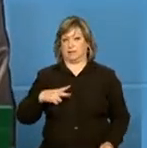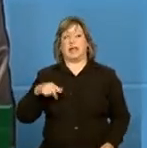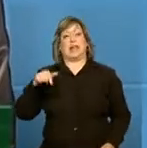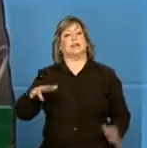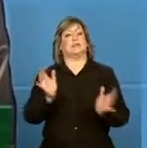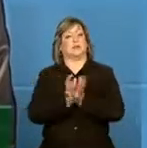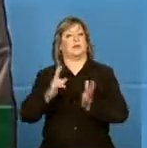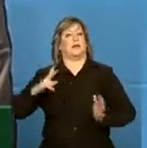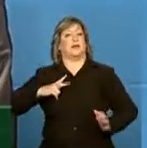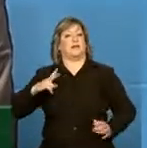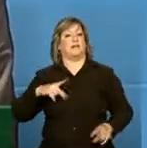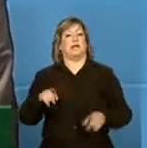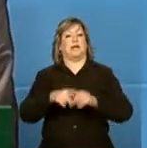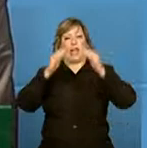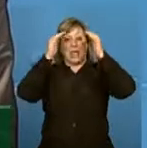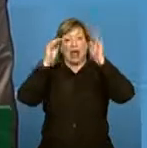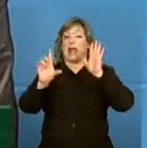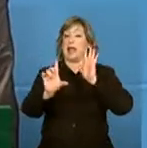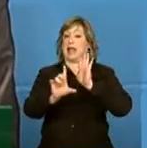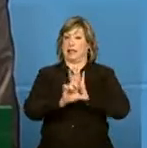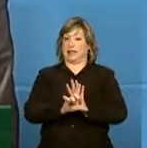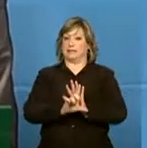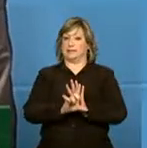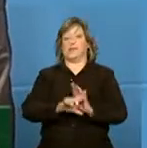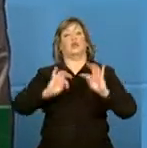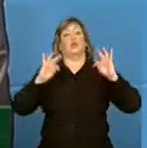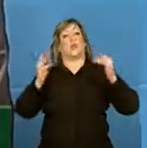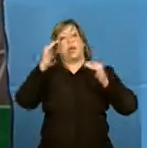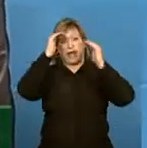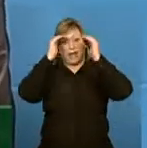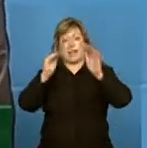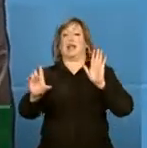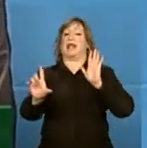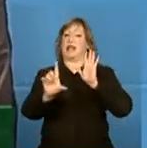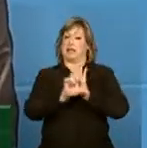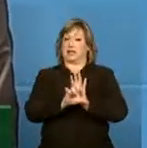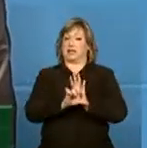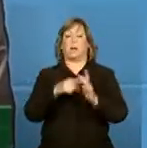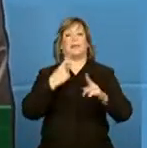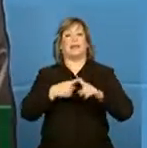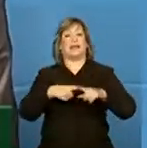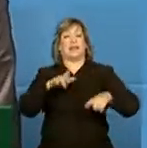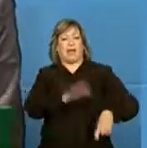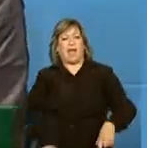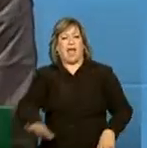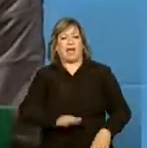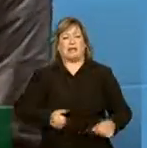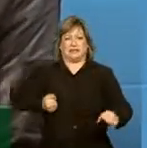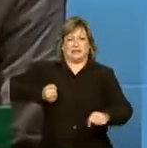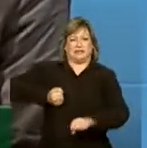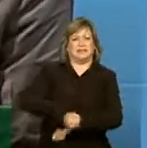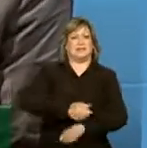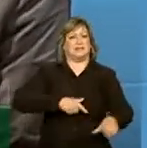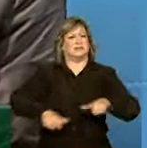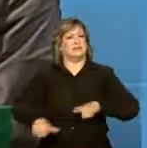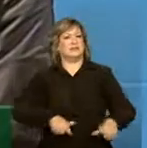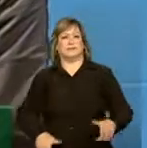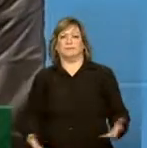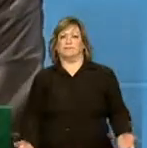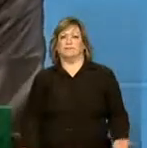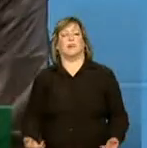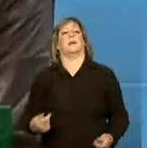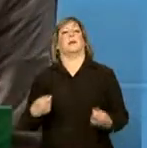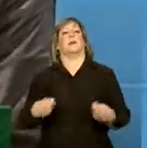setor privado também respeite a lei e que todos respeitemos a lei, porque trabalho infantil é ilegal em todos os lugares. É importante